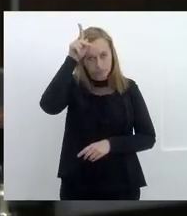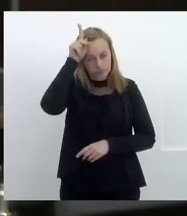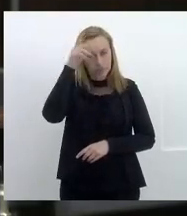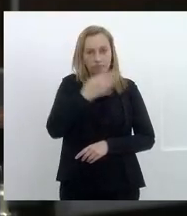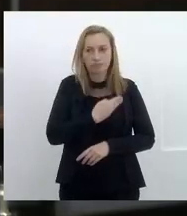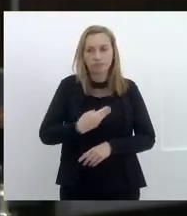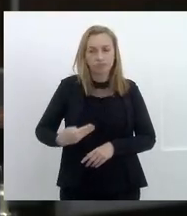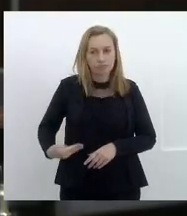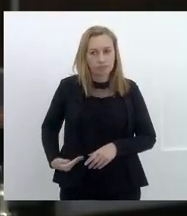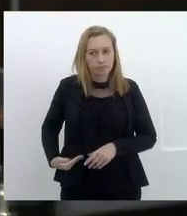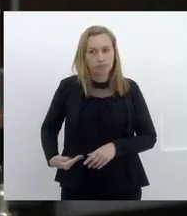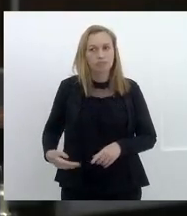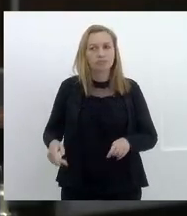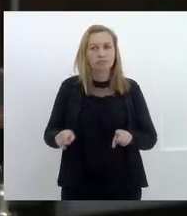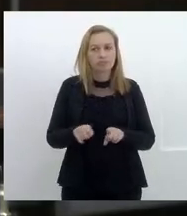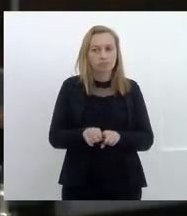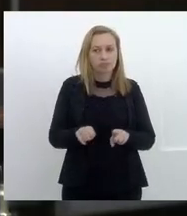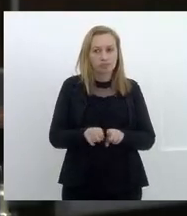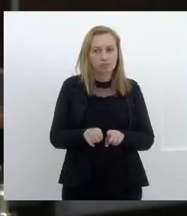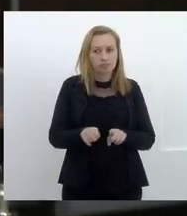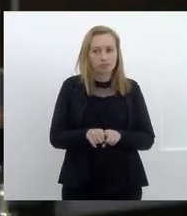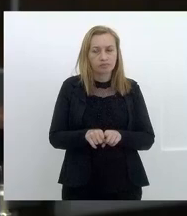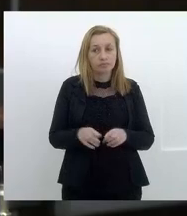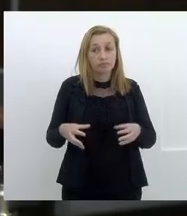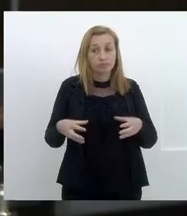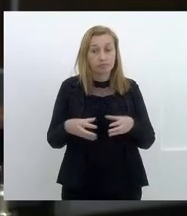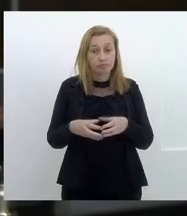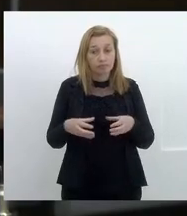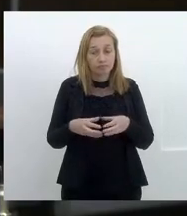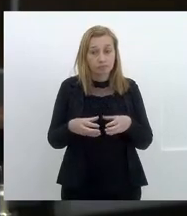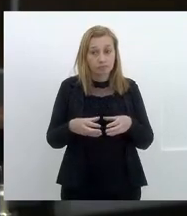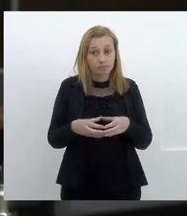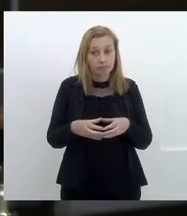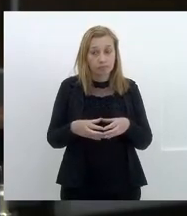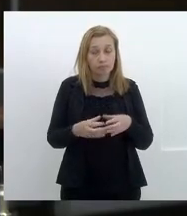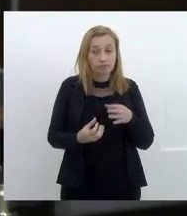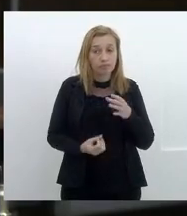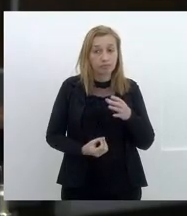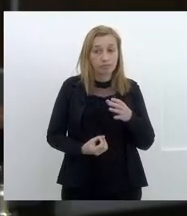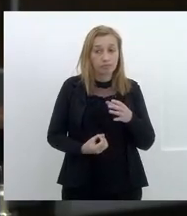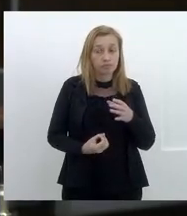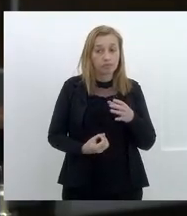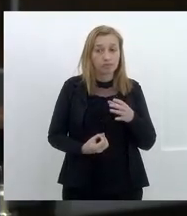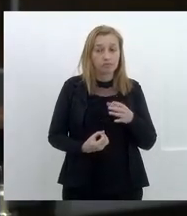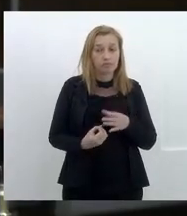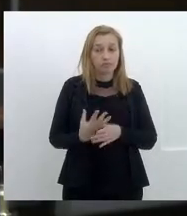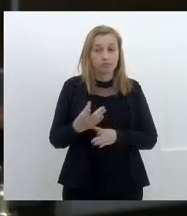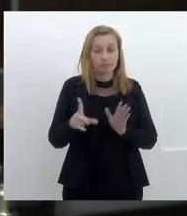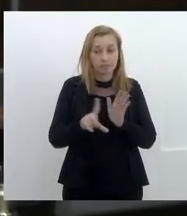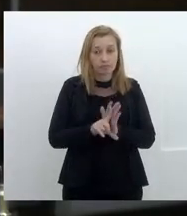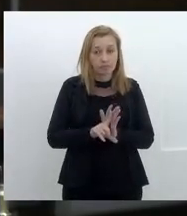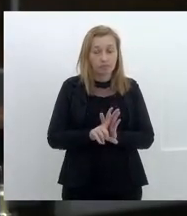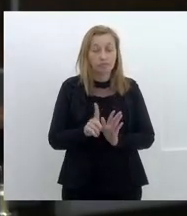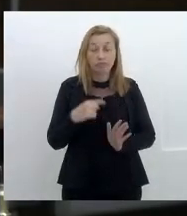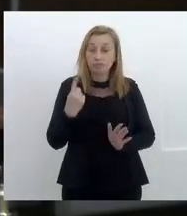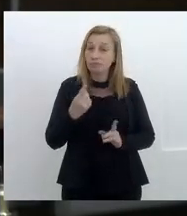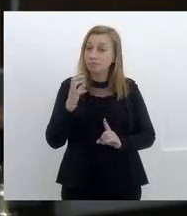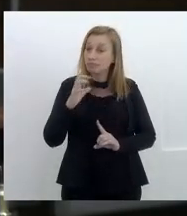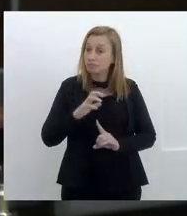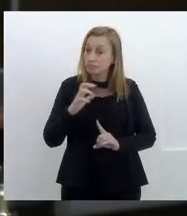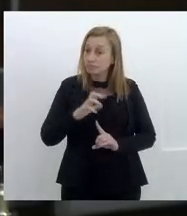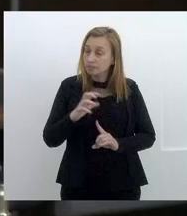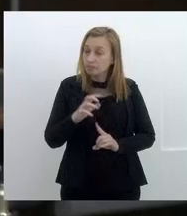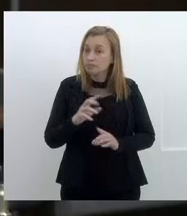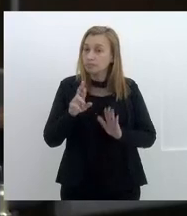e dos governadores e dos e das respectivas verbas parlamentares nós estamos aqui sobre a pressão